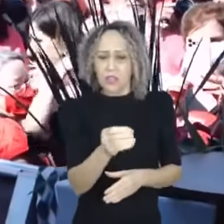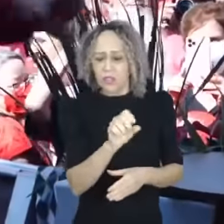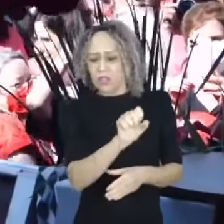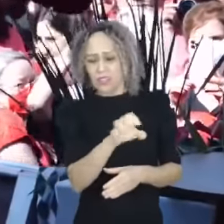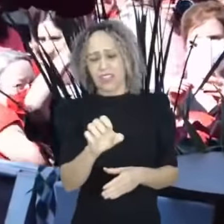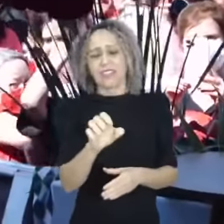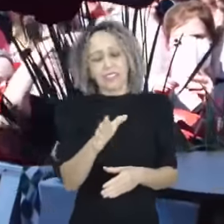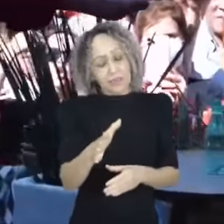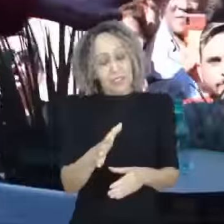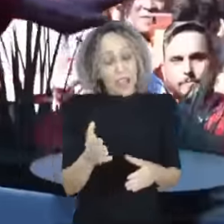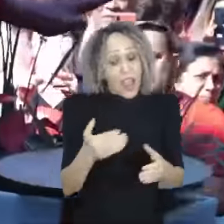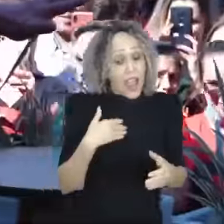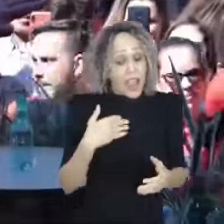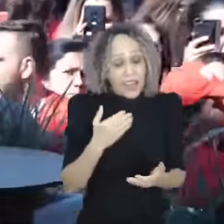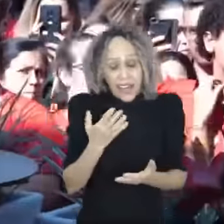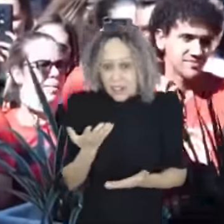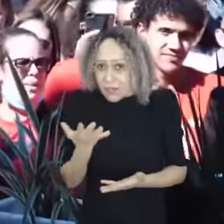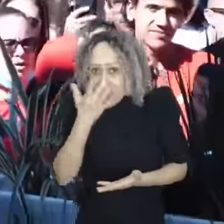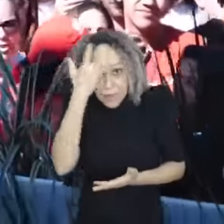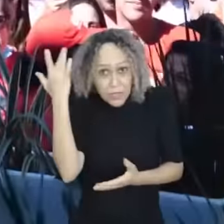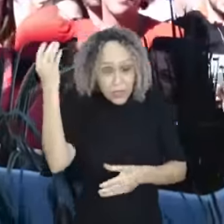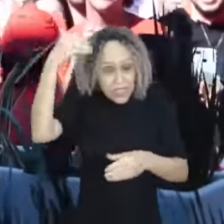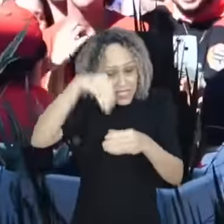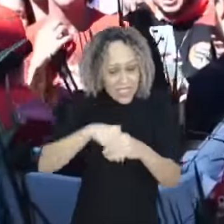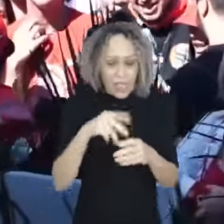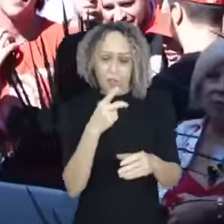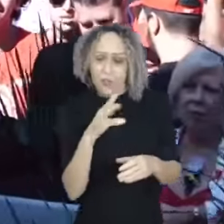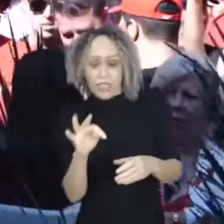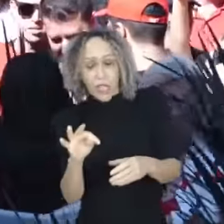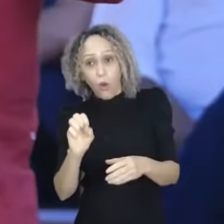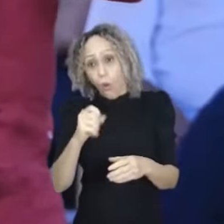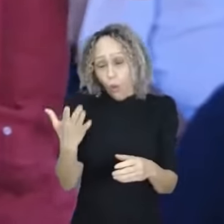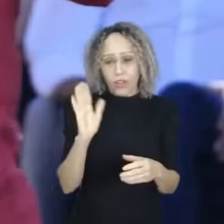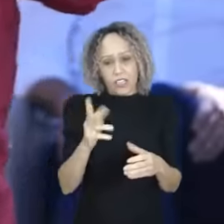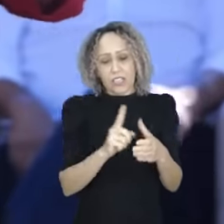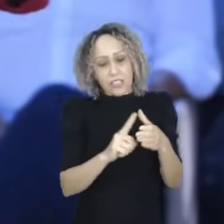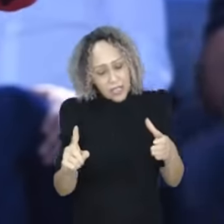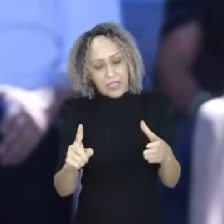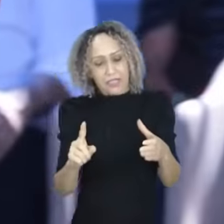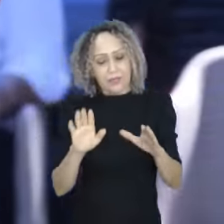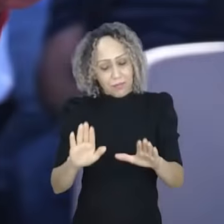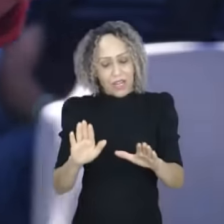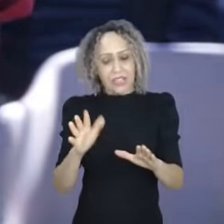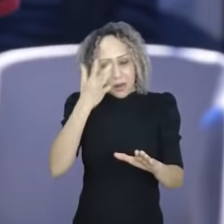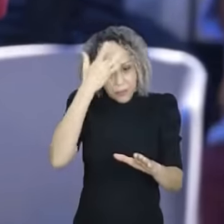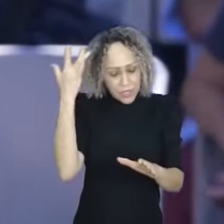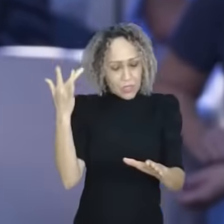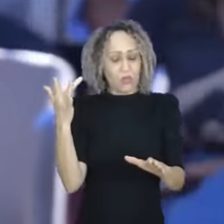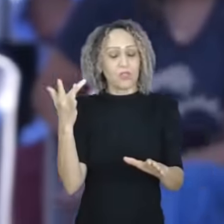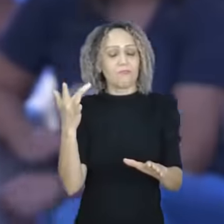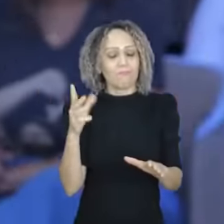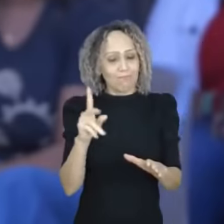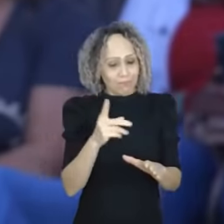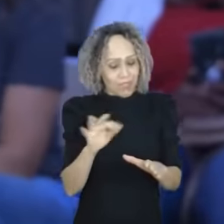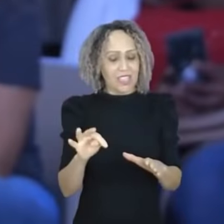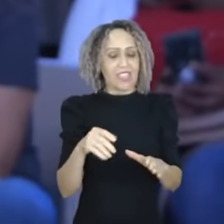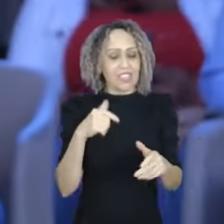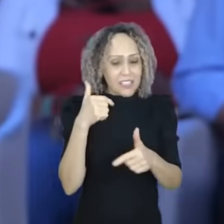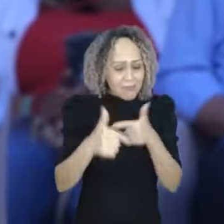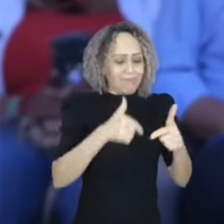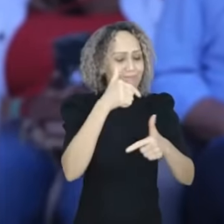Era quase que a mesma coisa. E essa cidade virou uma cidade extraordinária. Essa cidade, que era a